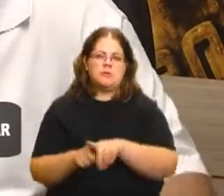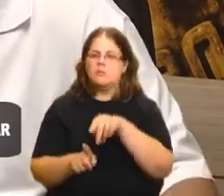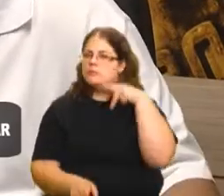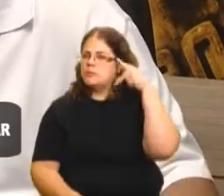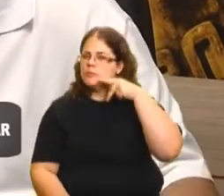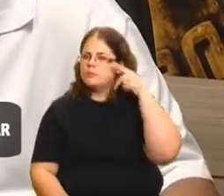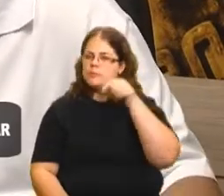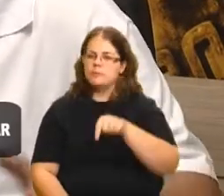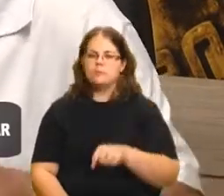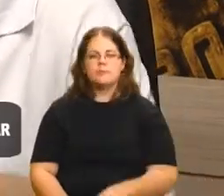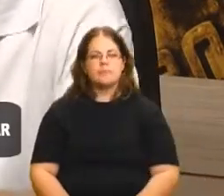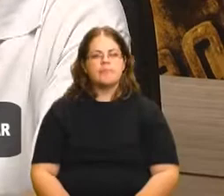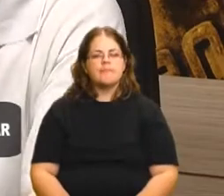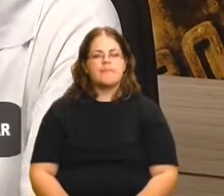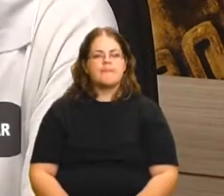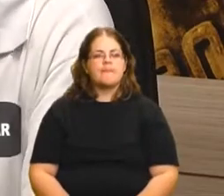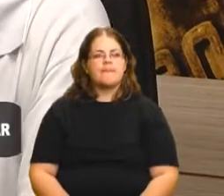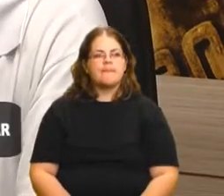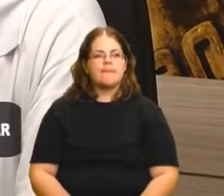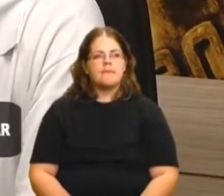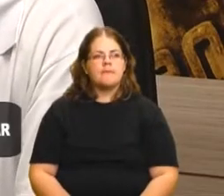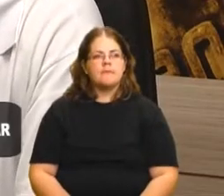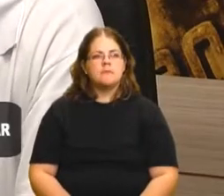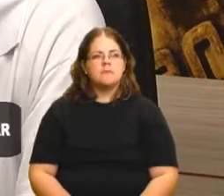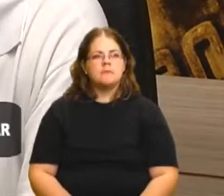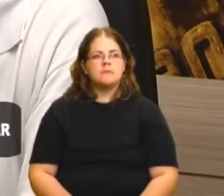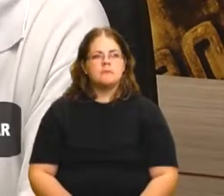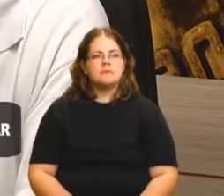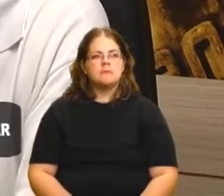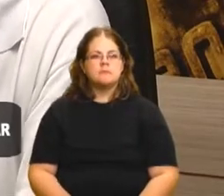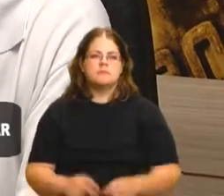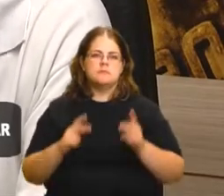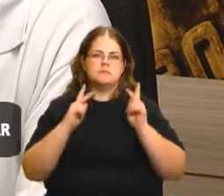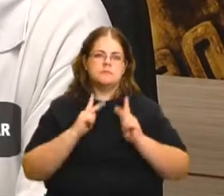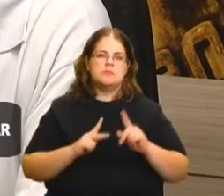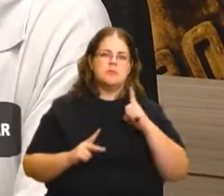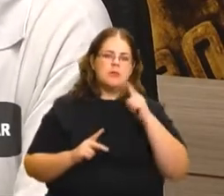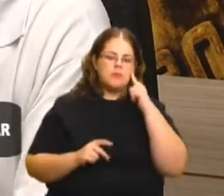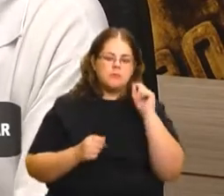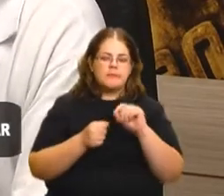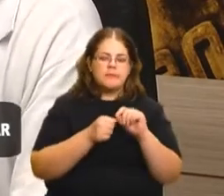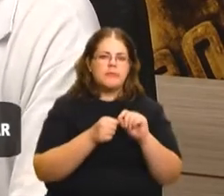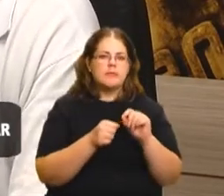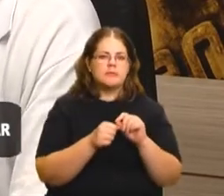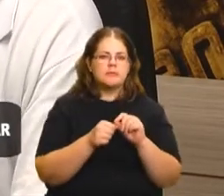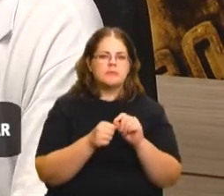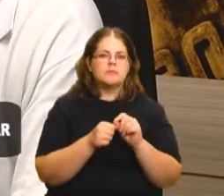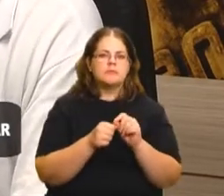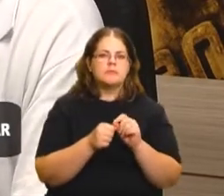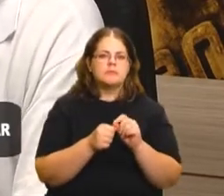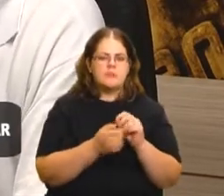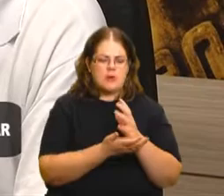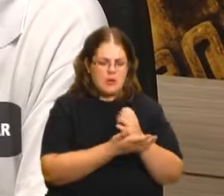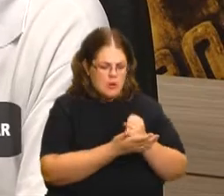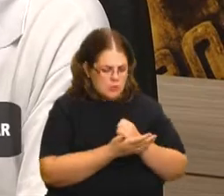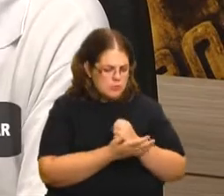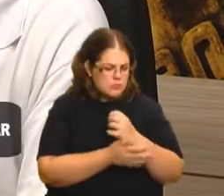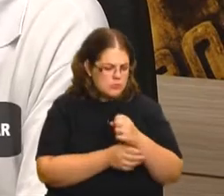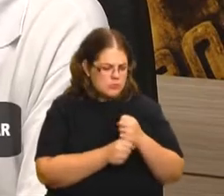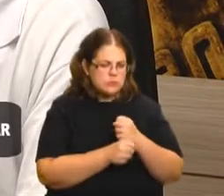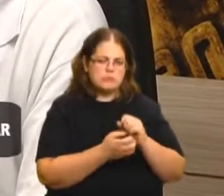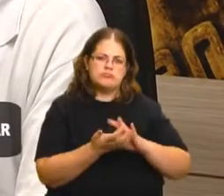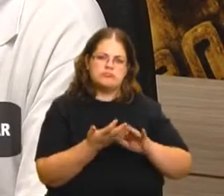alguns políticos, né, civis. Esses políticos, eles fazem um cálculo